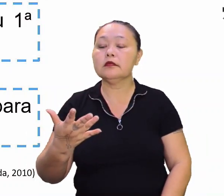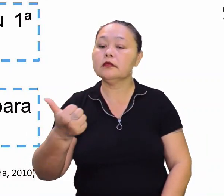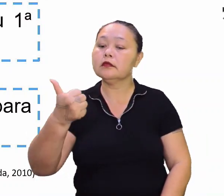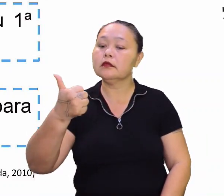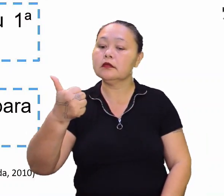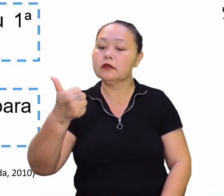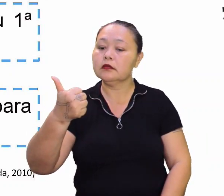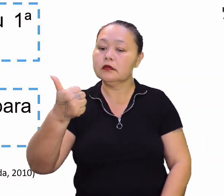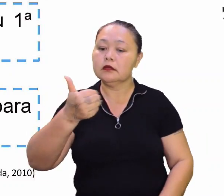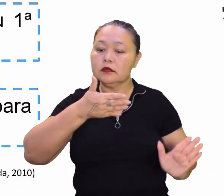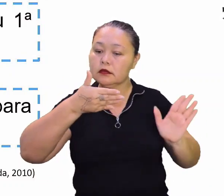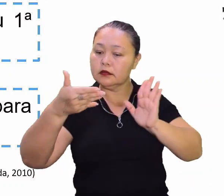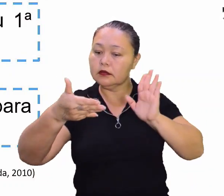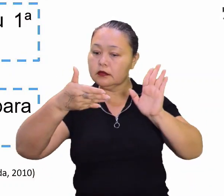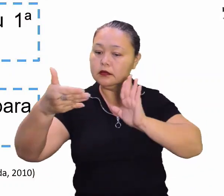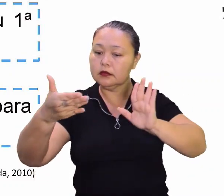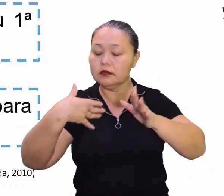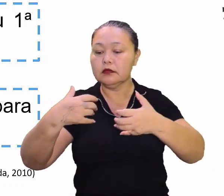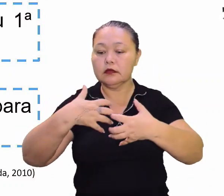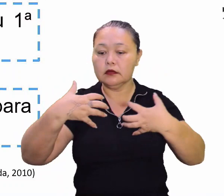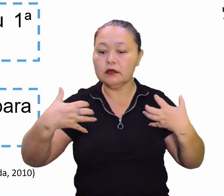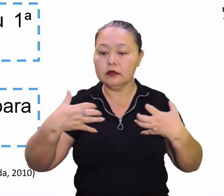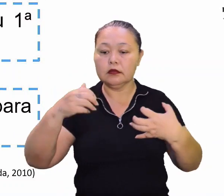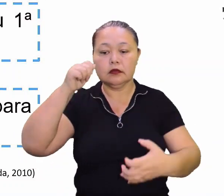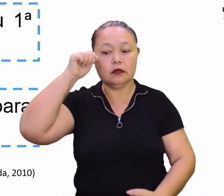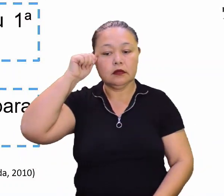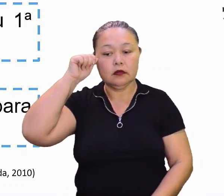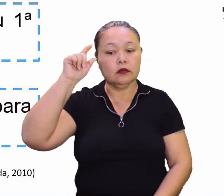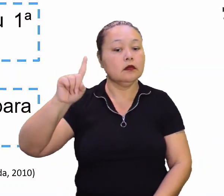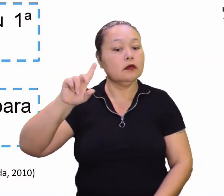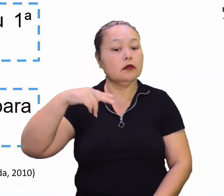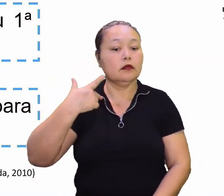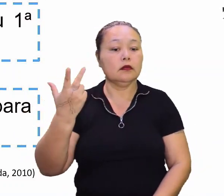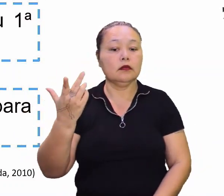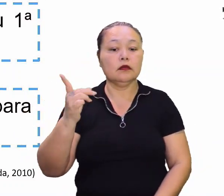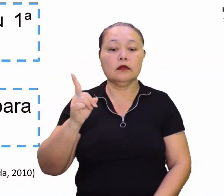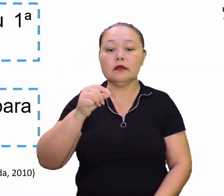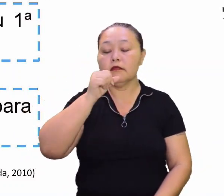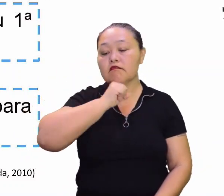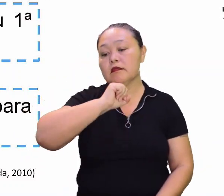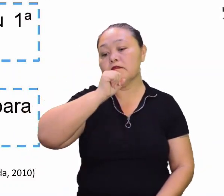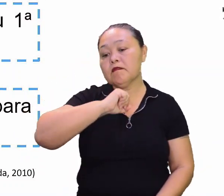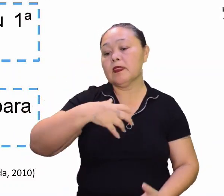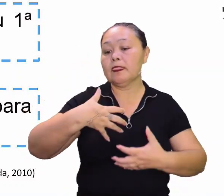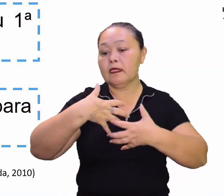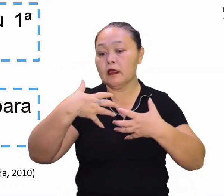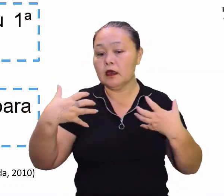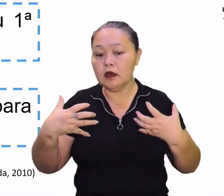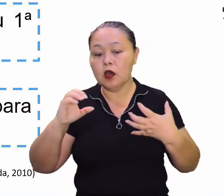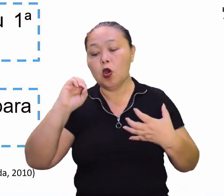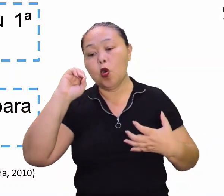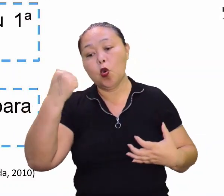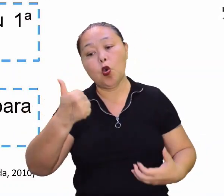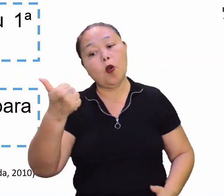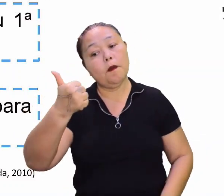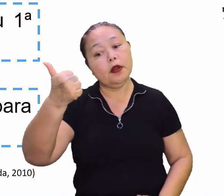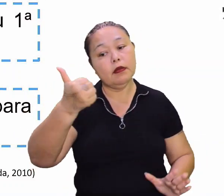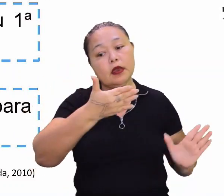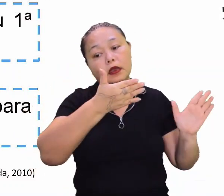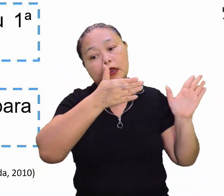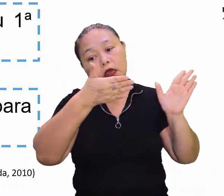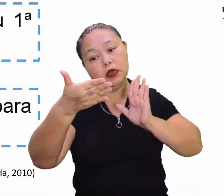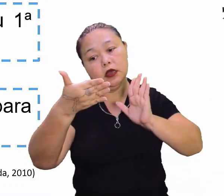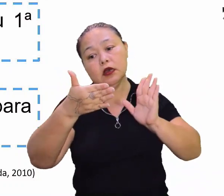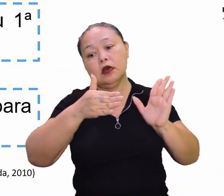primeira geração de tigres asiáticos são chamadas aí de velhos tigres ou primeira